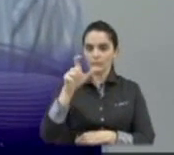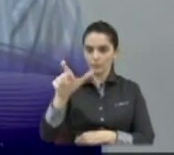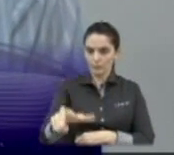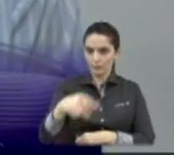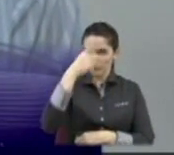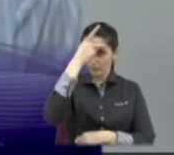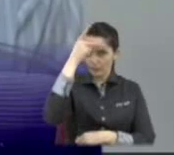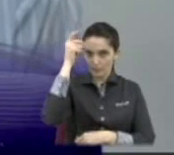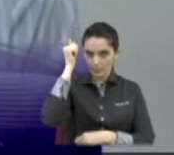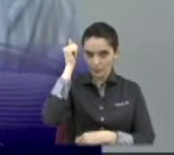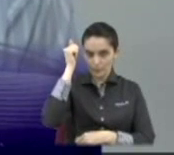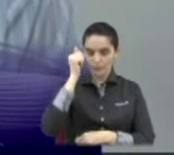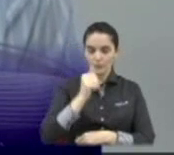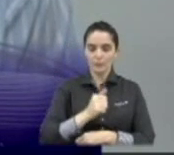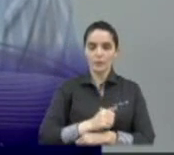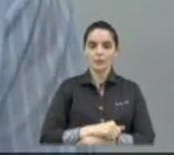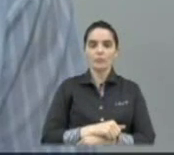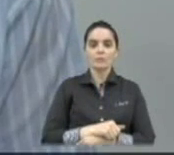né?